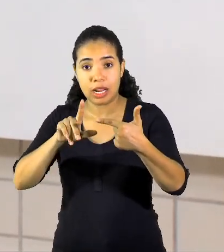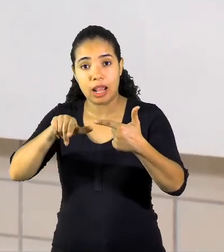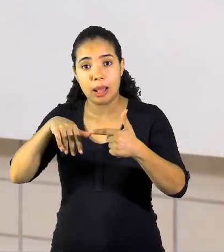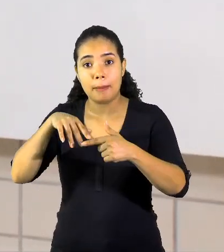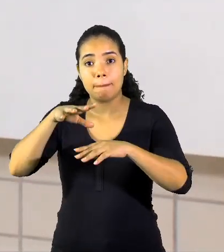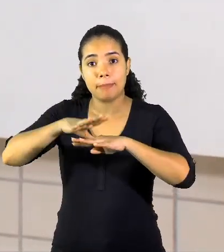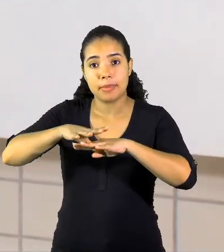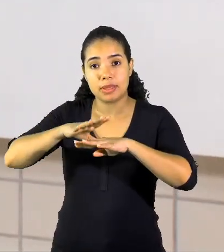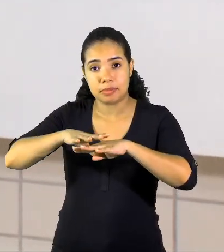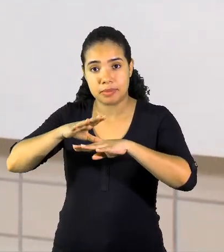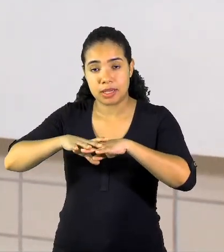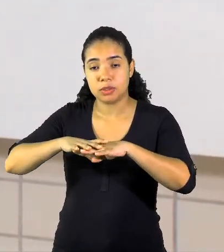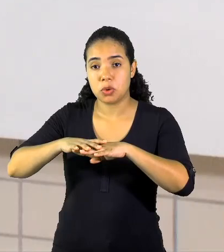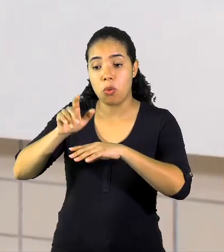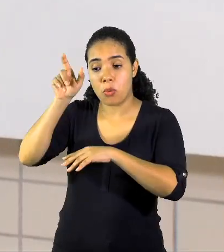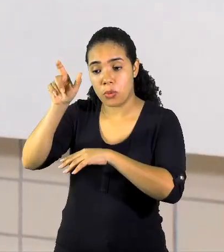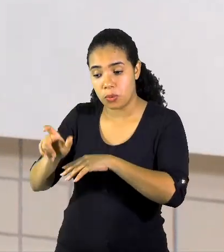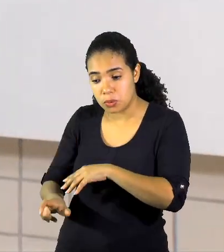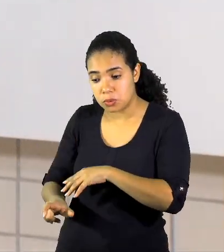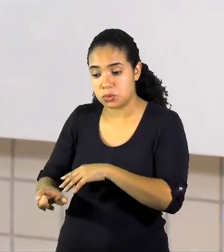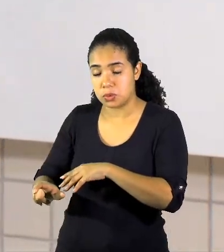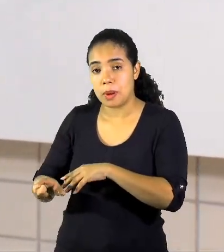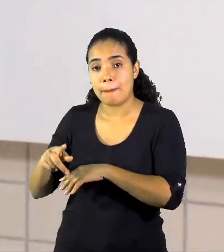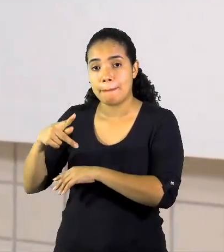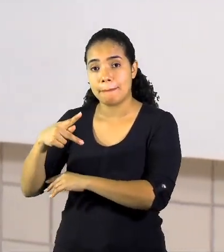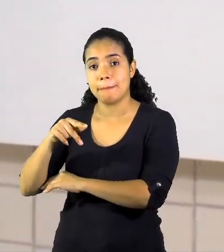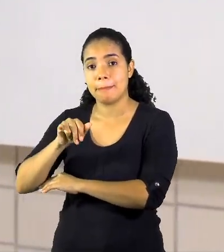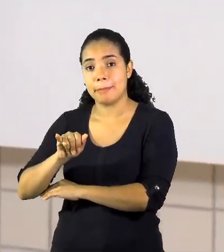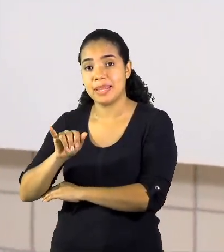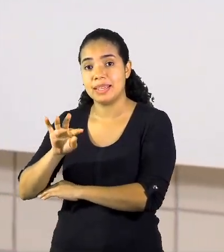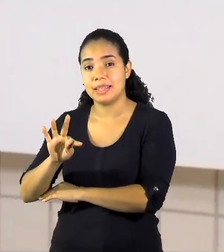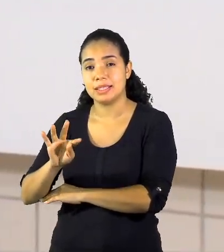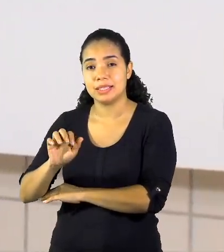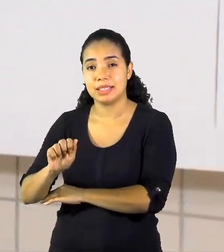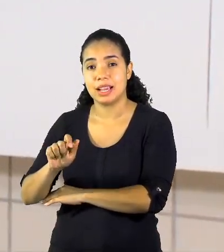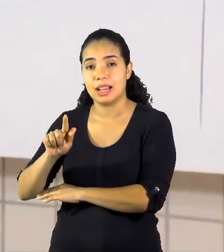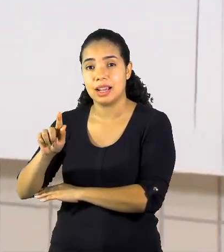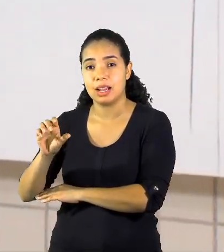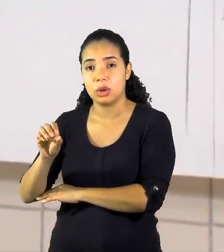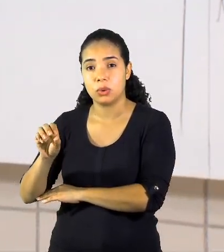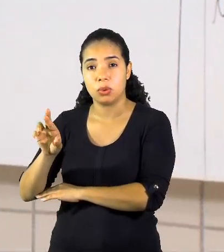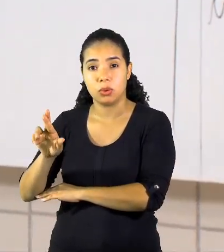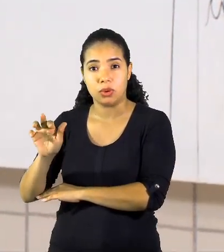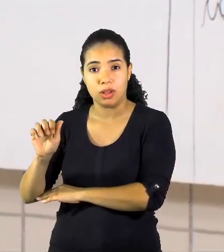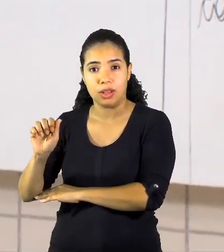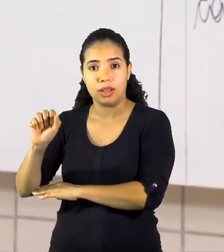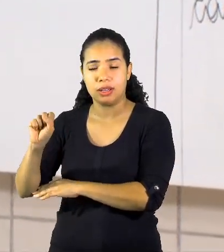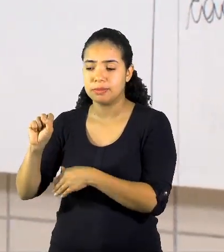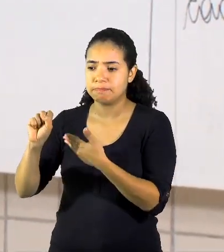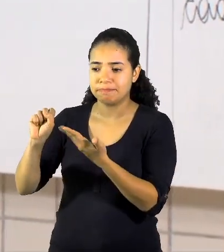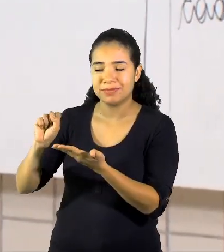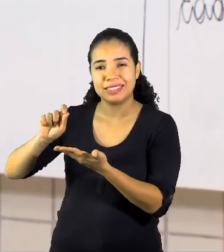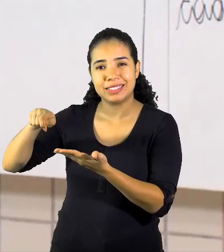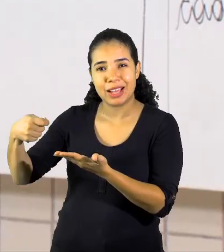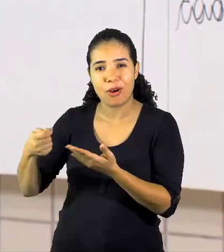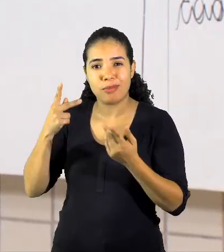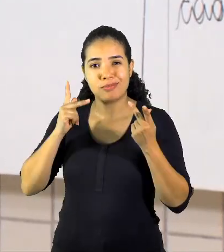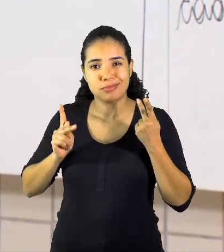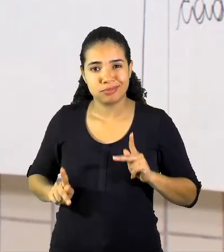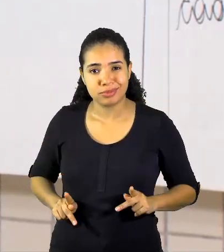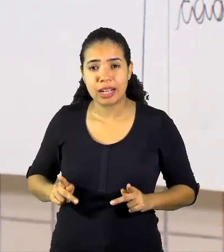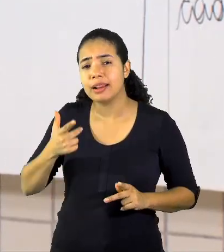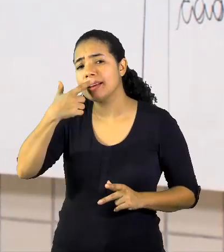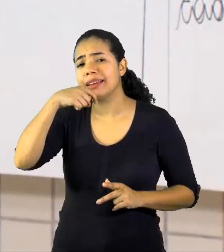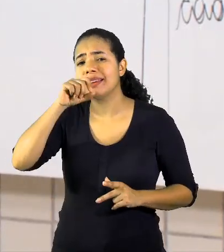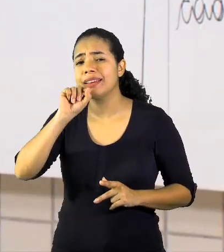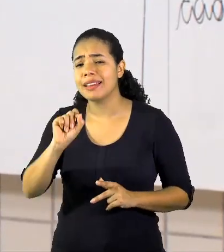matemático grego chamado Pitágoras de Samos. Então eu indago aqui vocês: quem foi Pitágoras? Pitágoras,